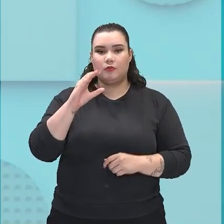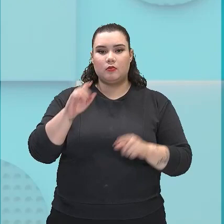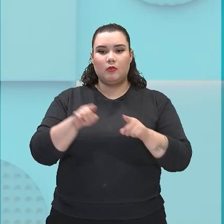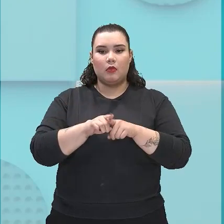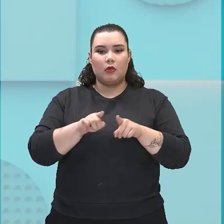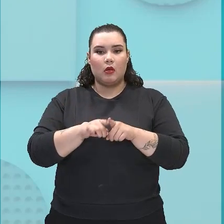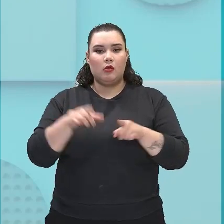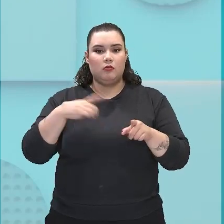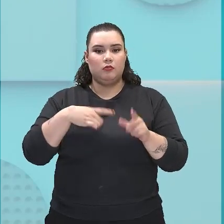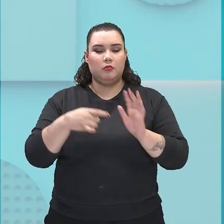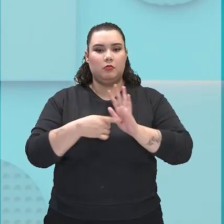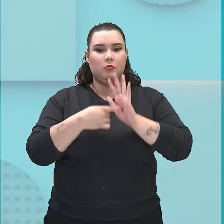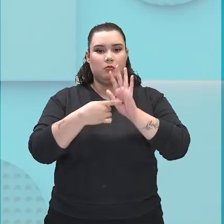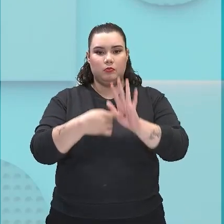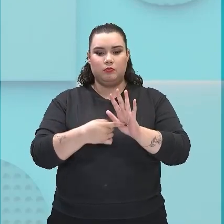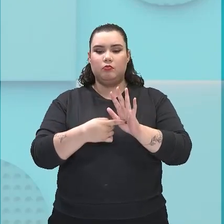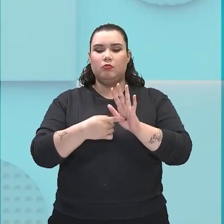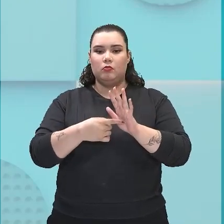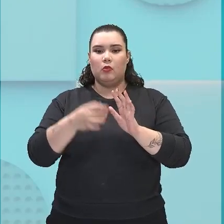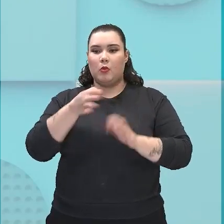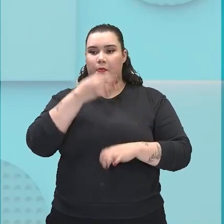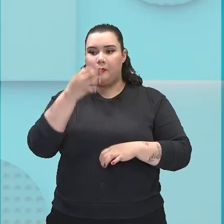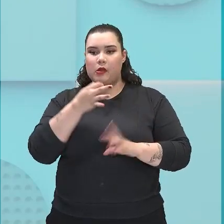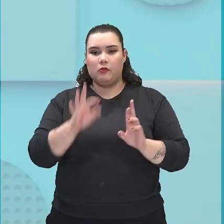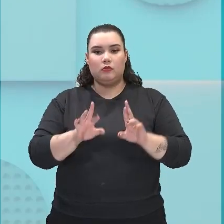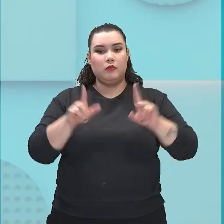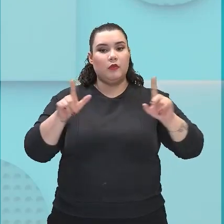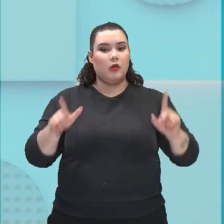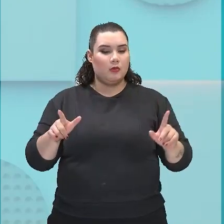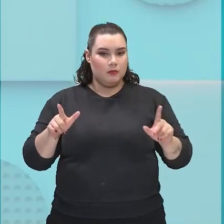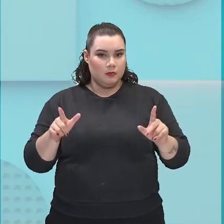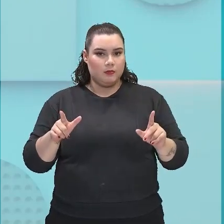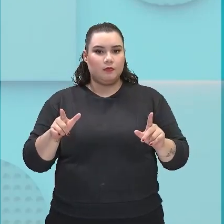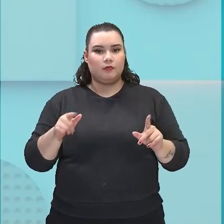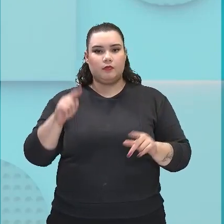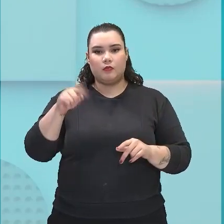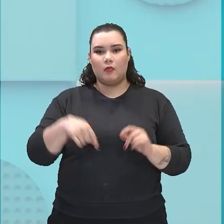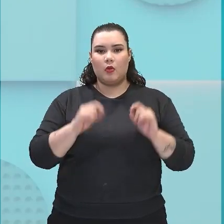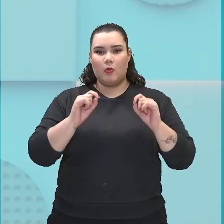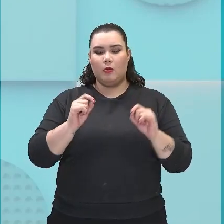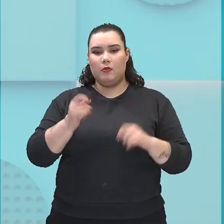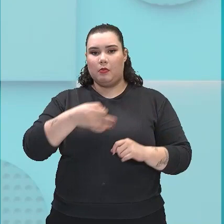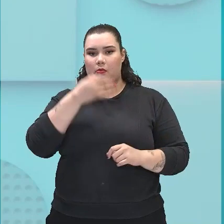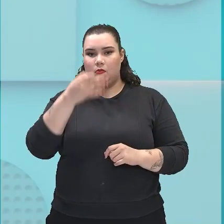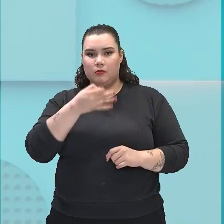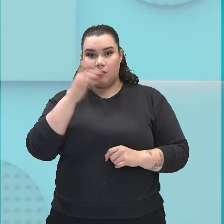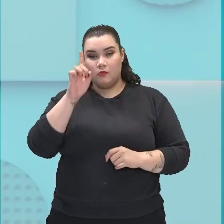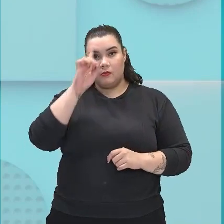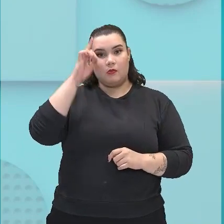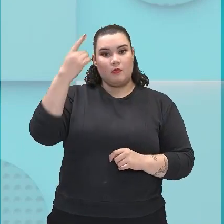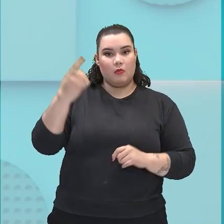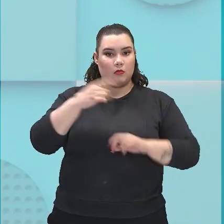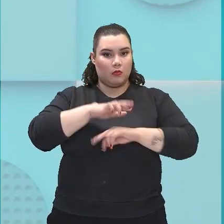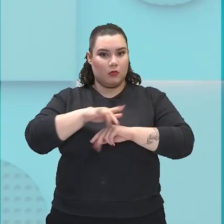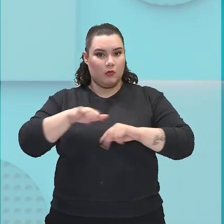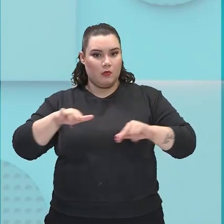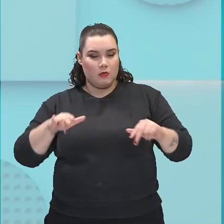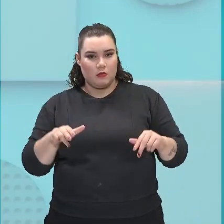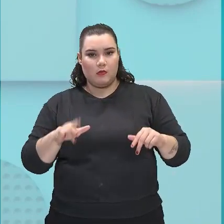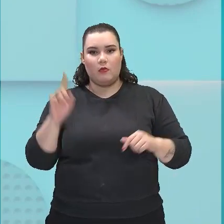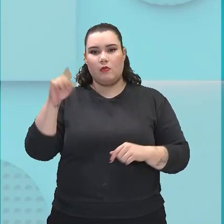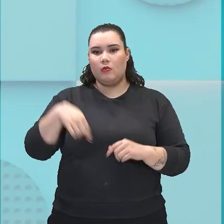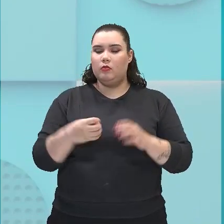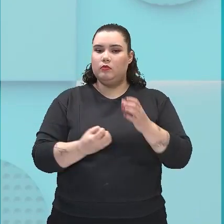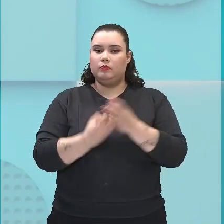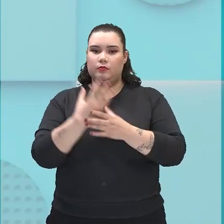colocamos em evidências pontos de vista diferentes. A evidência desses pontos de vista, dessas ideias diversas, são o que